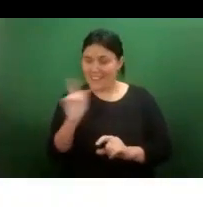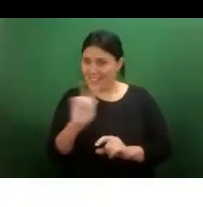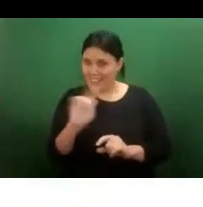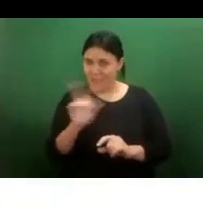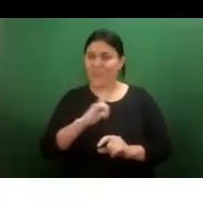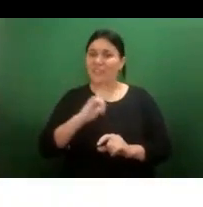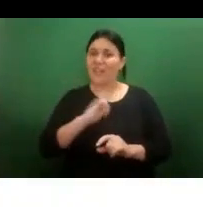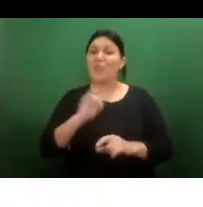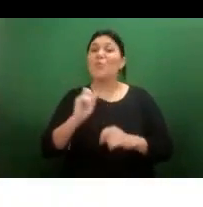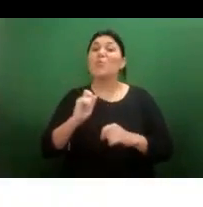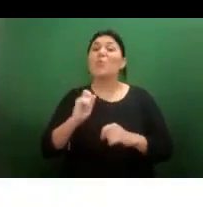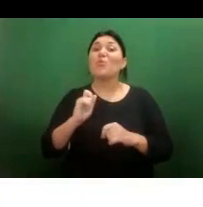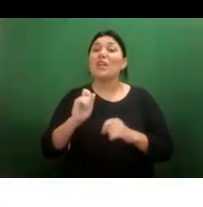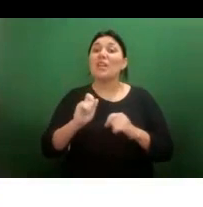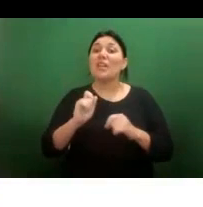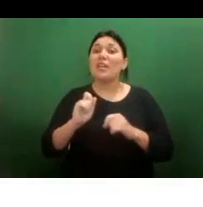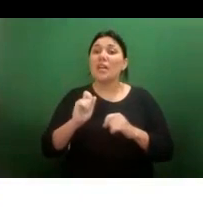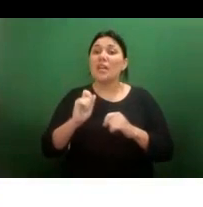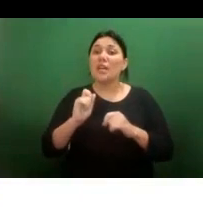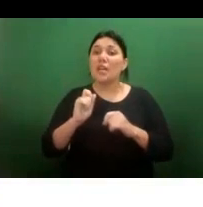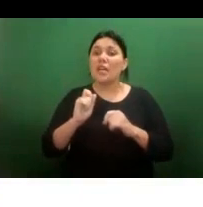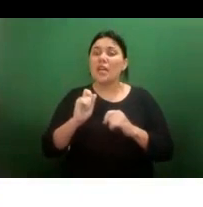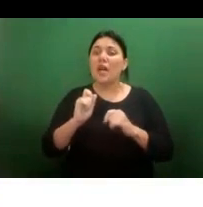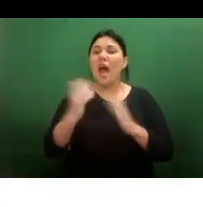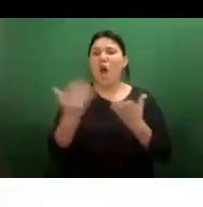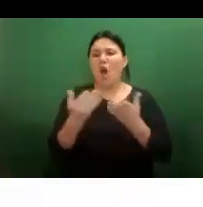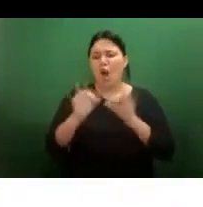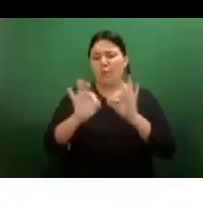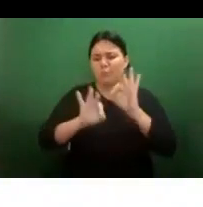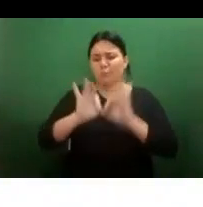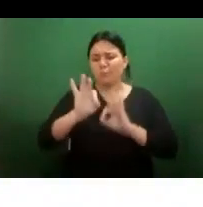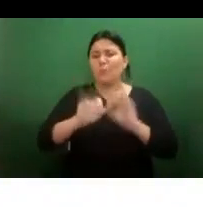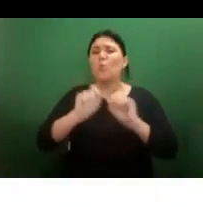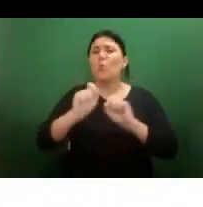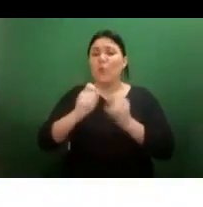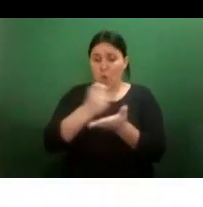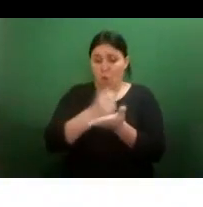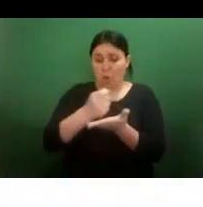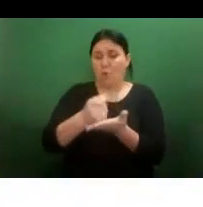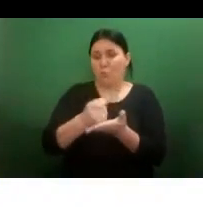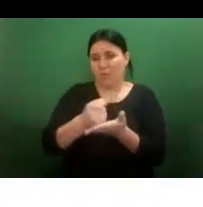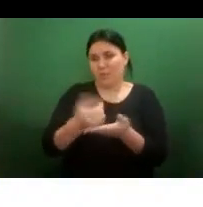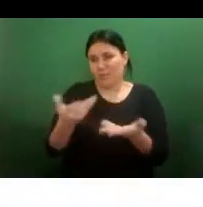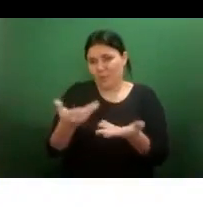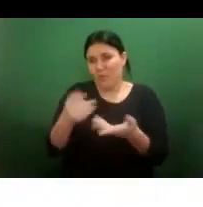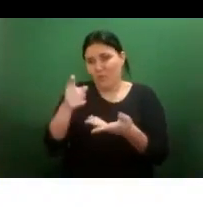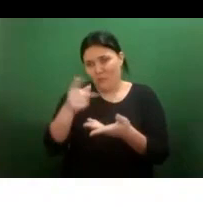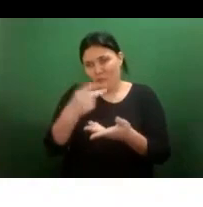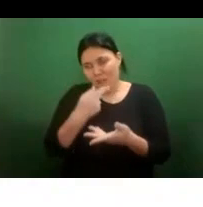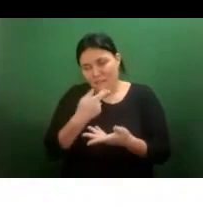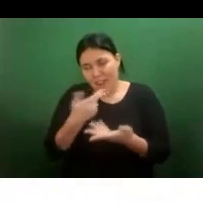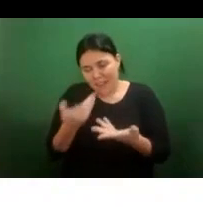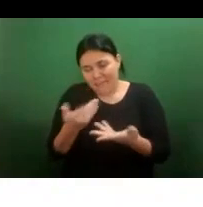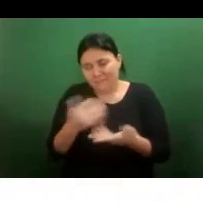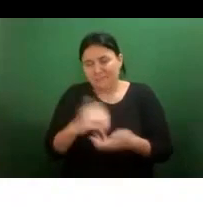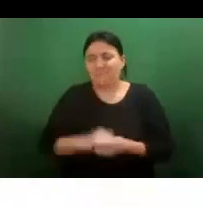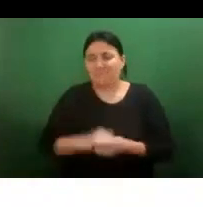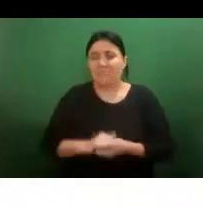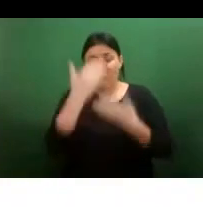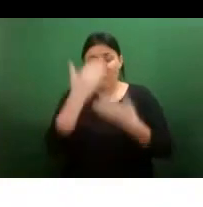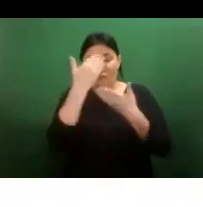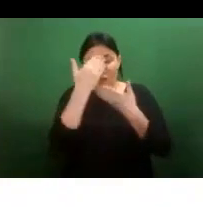em frente, construindo um super documento agora a seguir. Professora, a palavra é toda tua. Então tá, eu vou